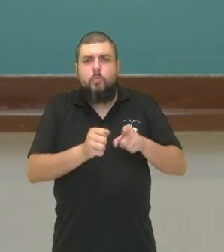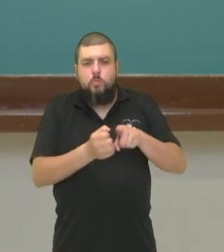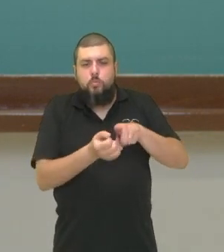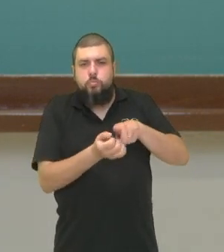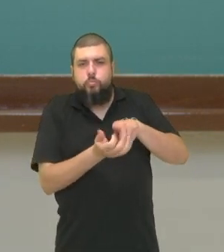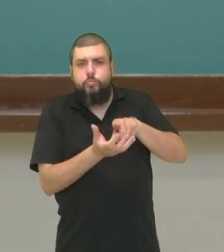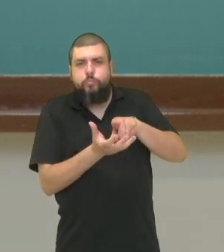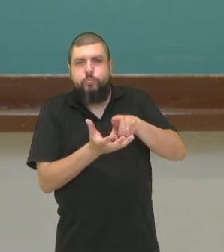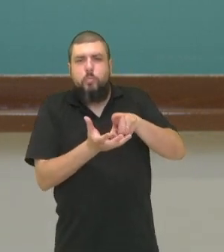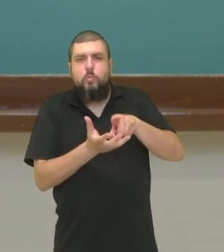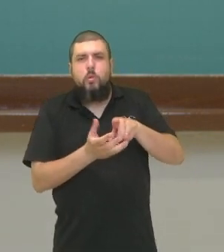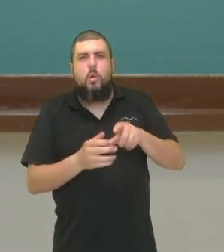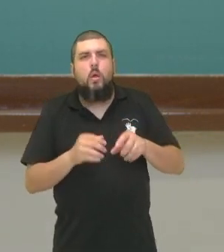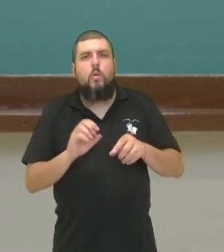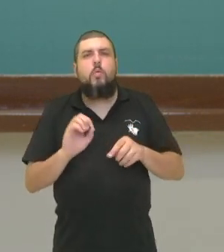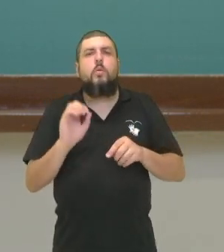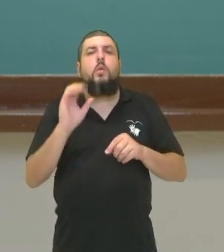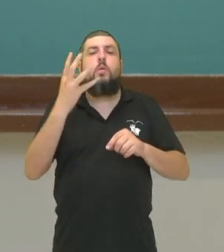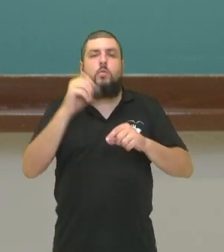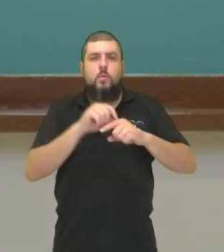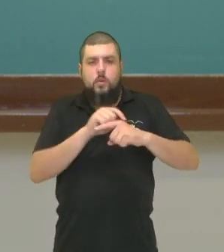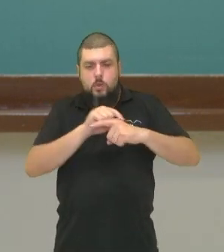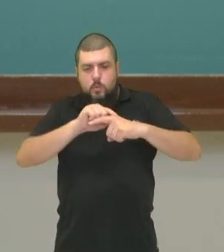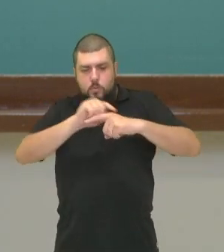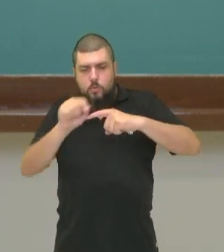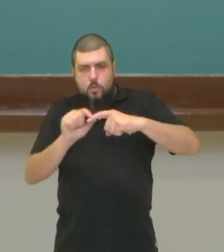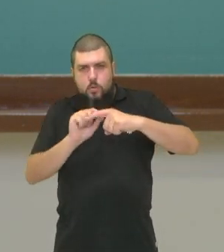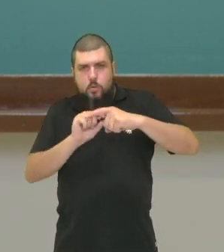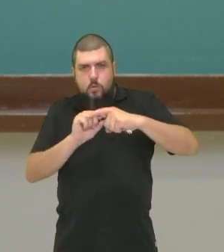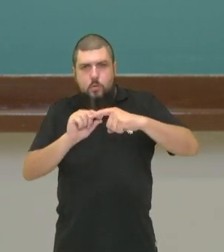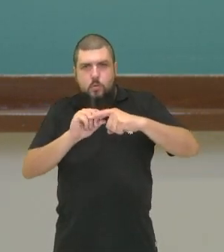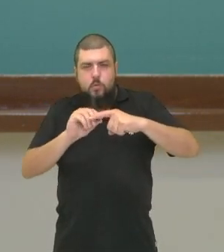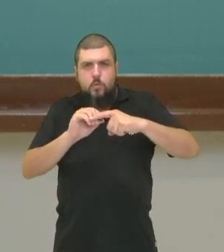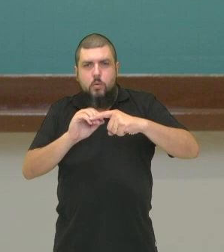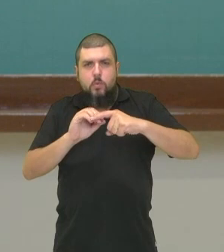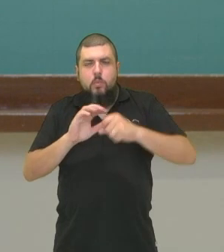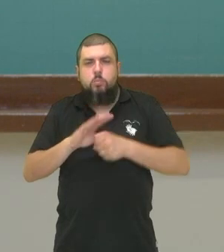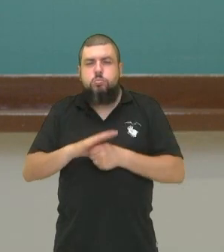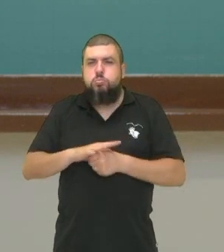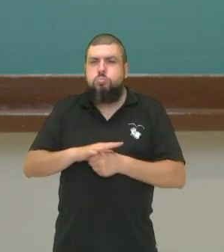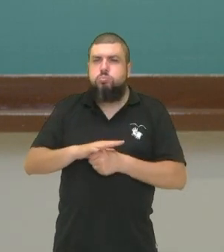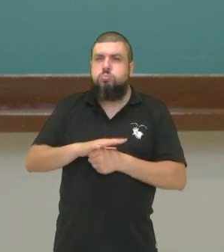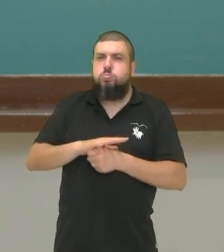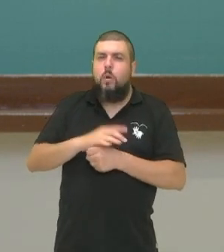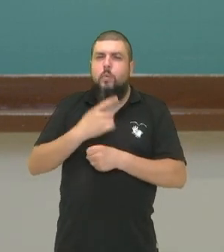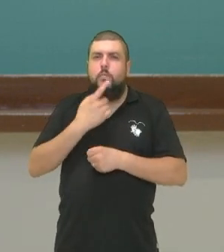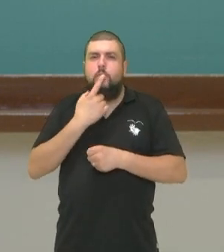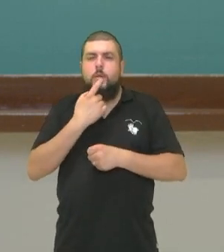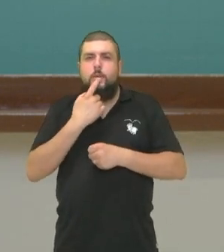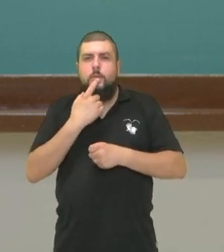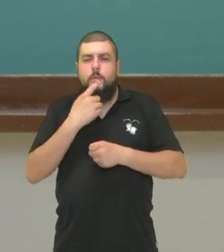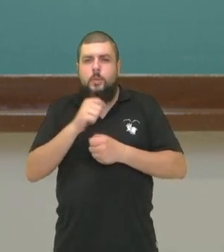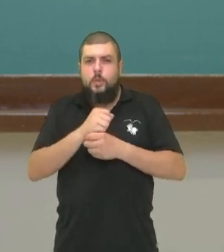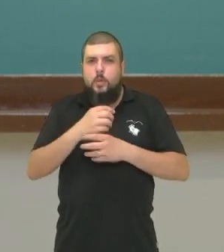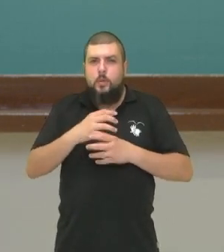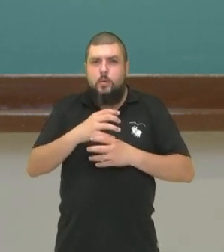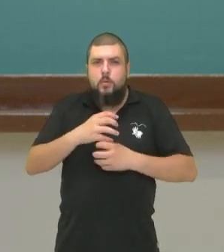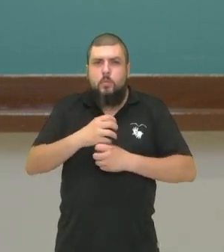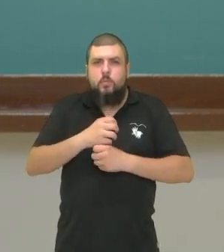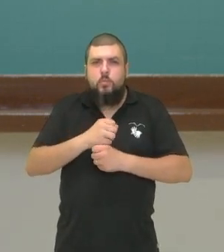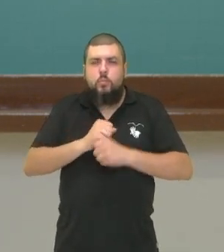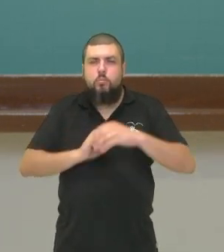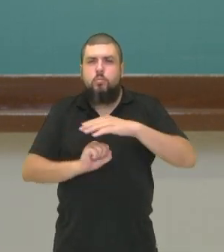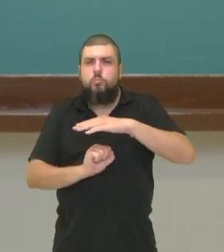então? Esses vasos sanguíneos aqui, eles acabam se enchendo de sangue, há uma dilatação desses vasos